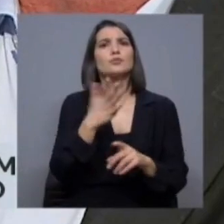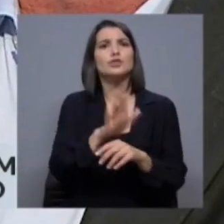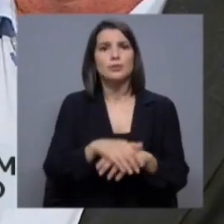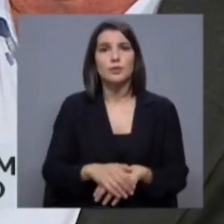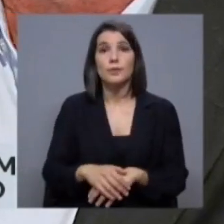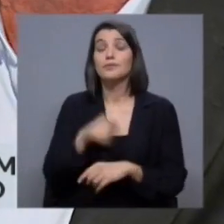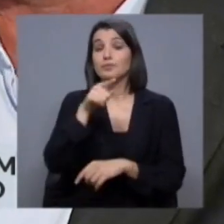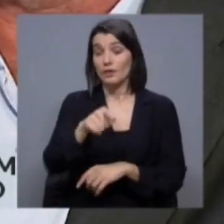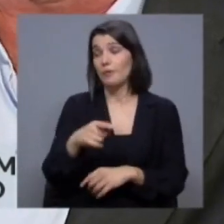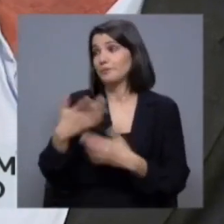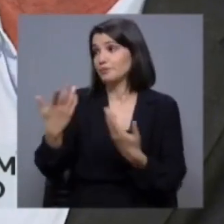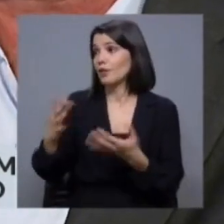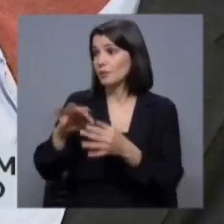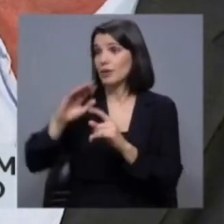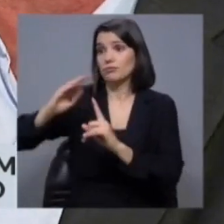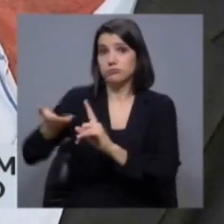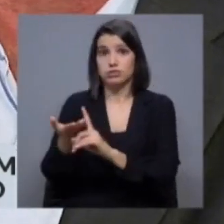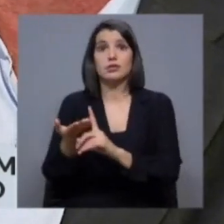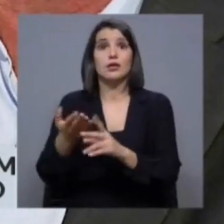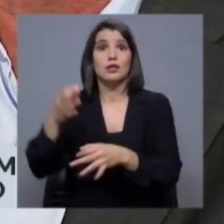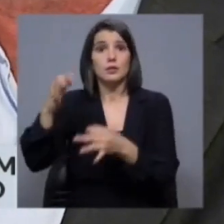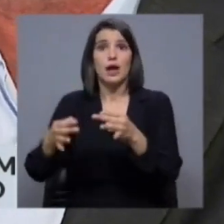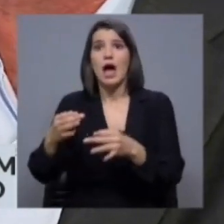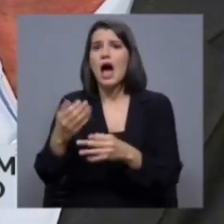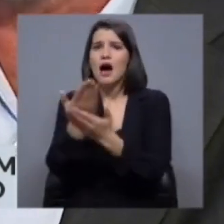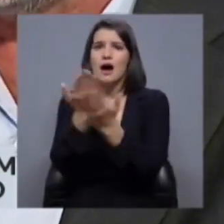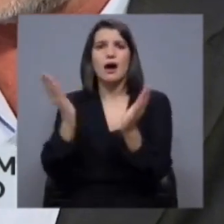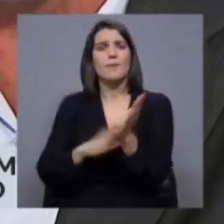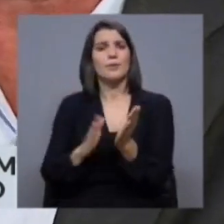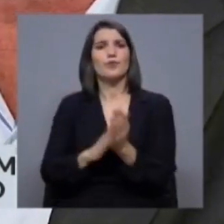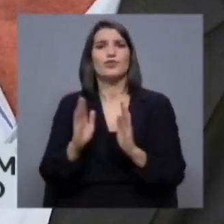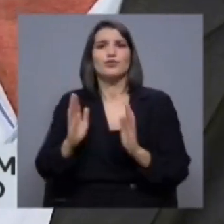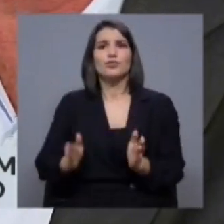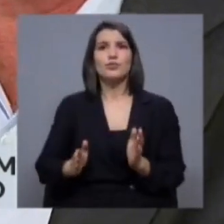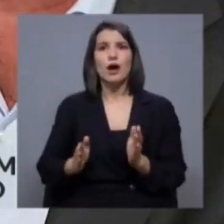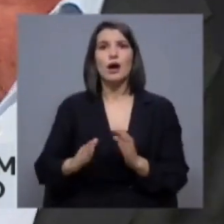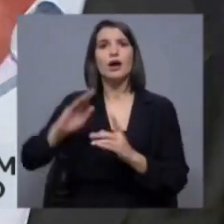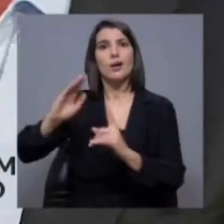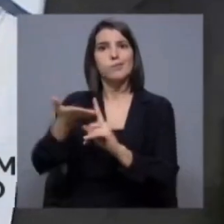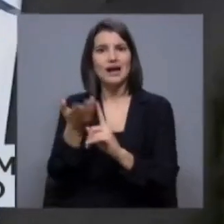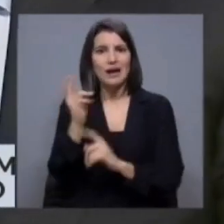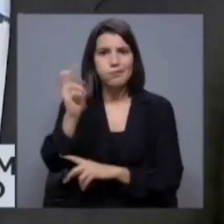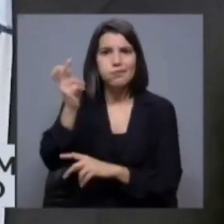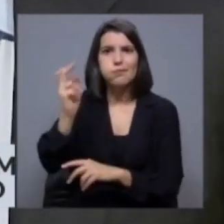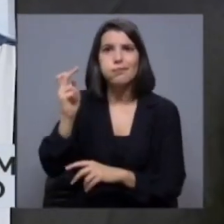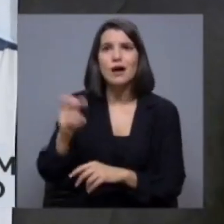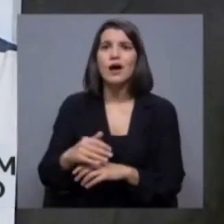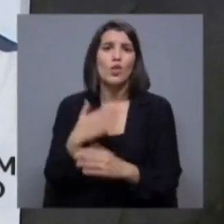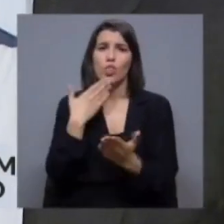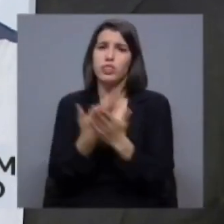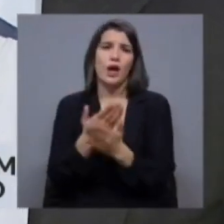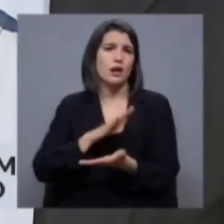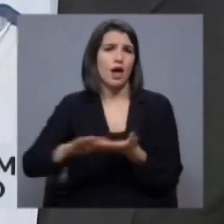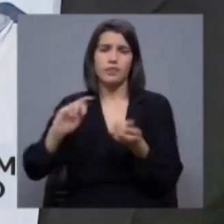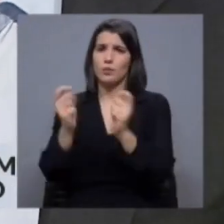problema das penas por exemplo está aprovadíssimo em todos os tipos penais que que o que a direção da pena não só não disse lado nada como não